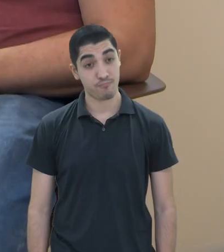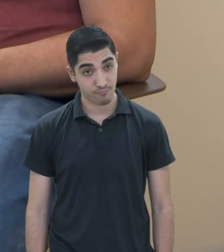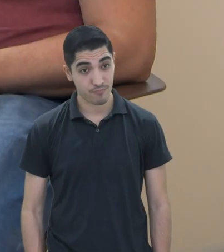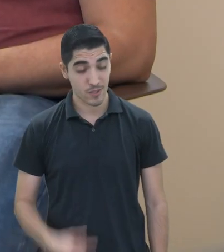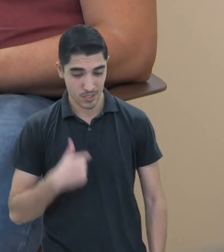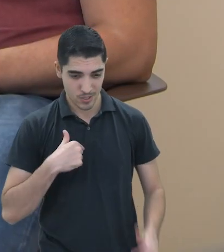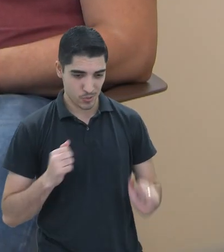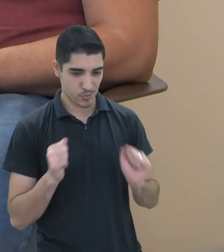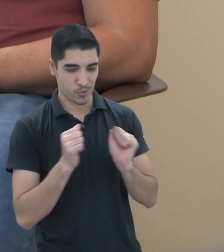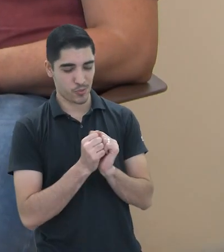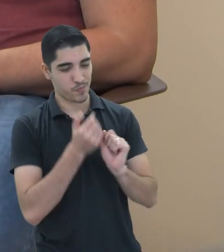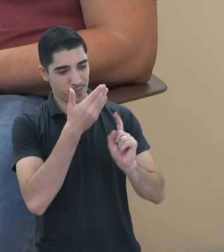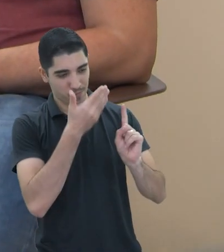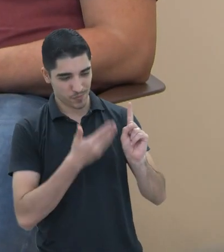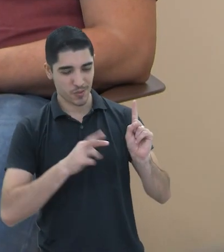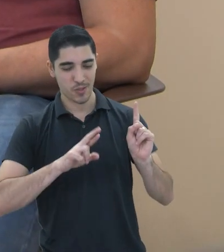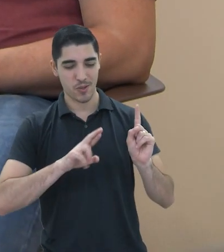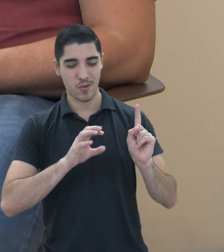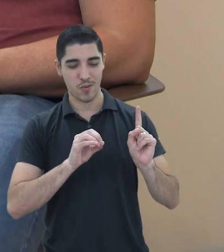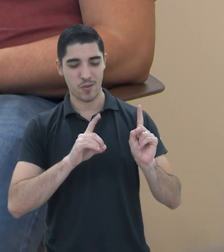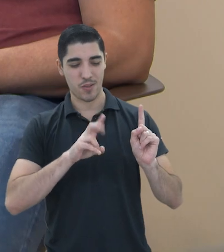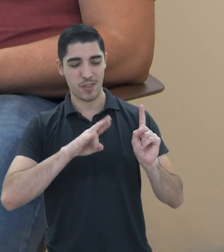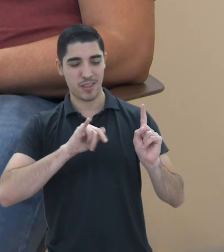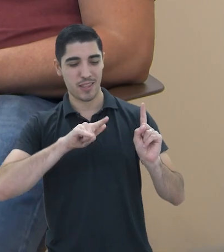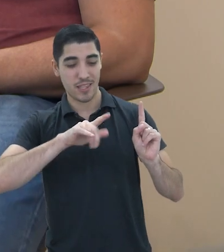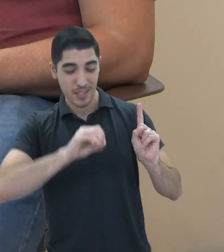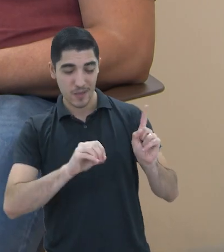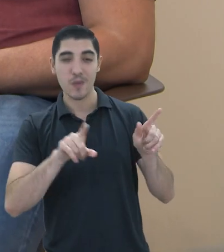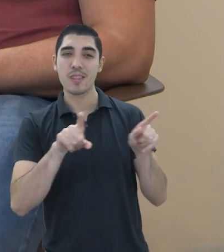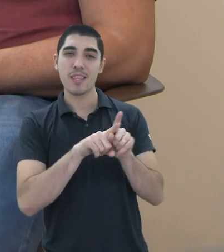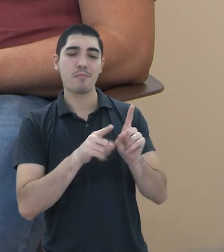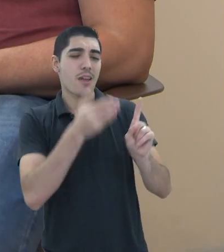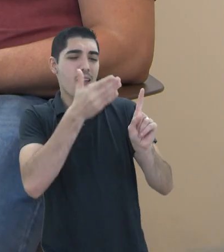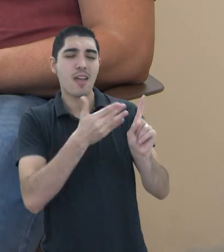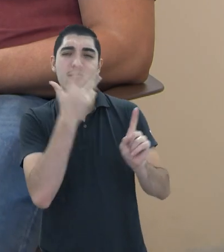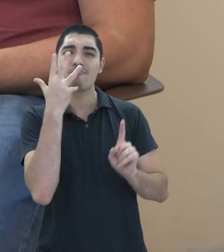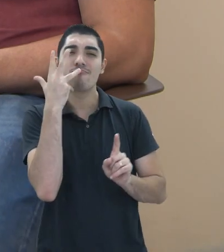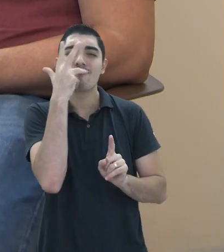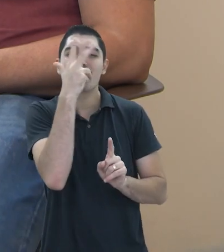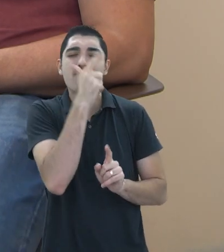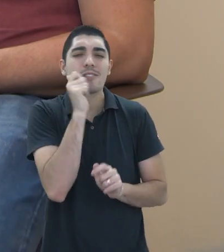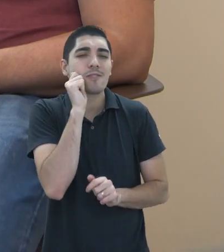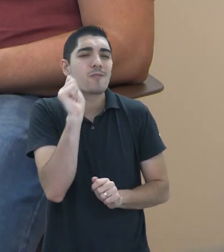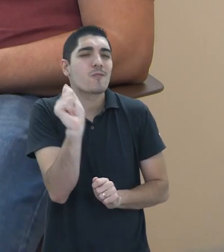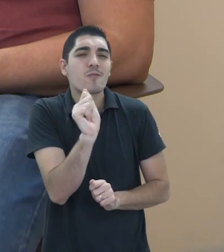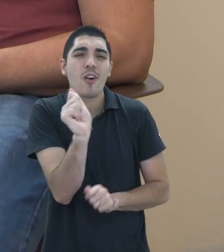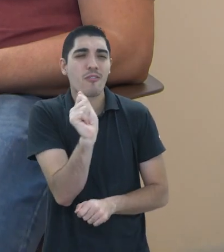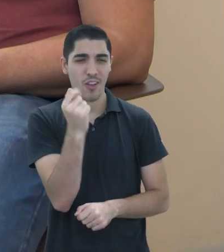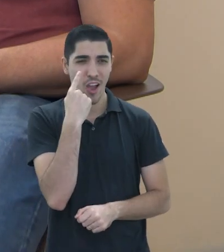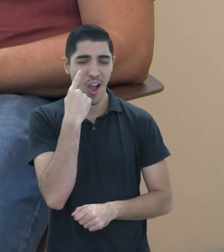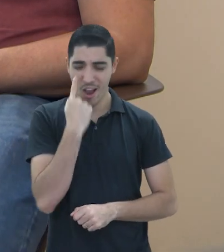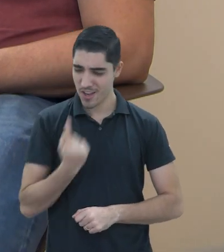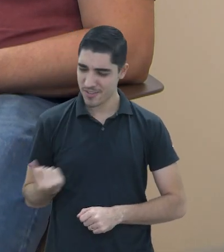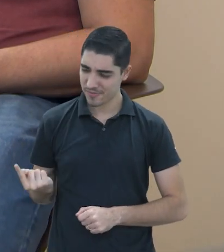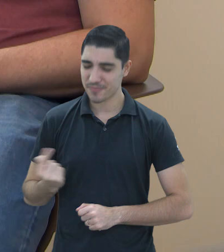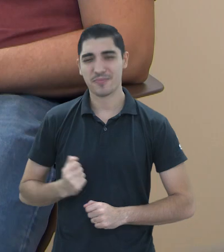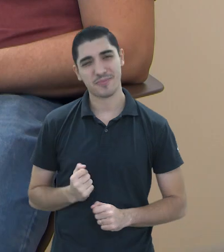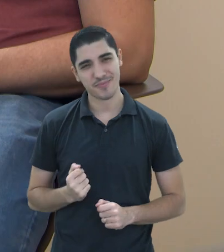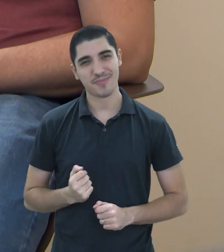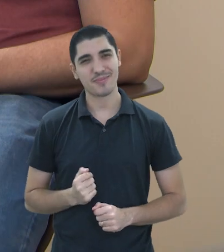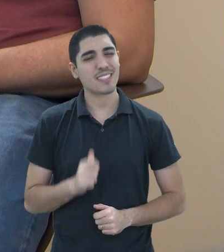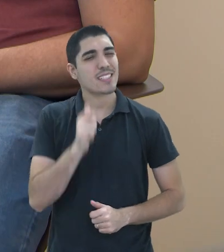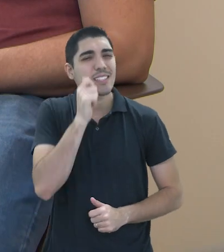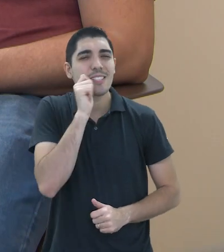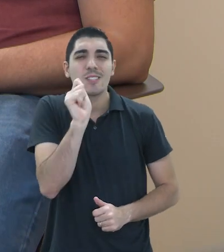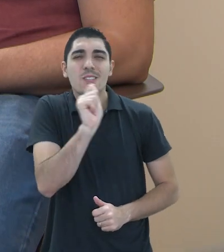Já tô aqui com meu amigo Rodrigo e também com essa gracinha de xuxinha no cabelo, minha gente. Olha só